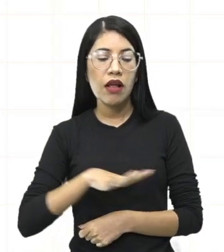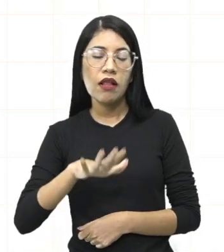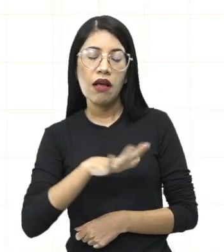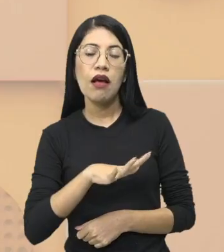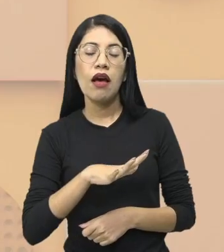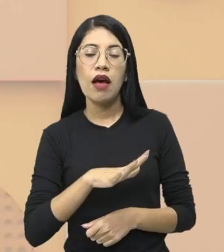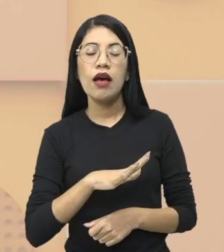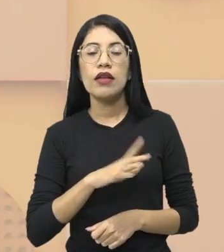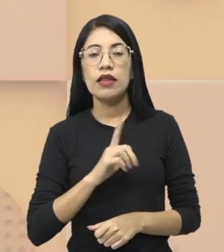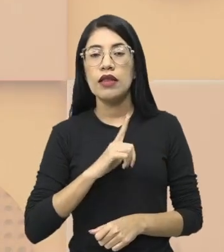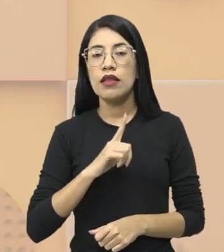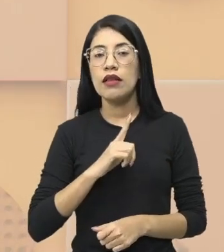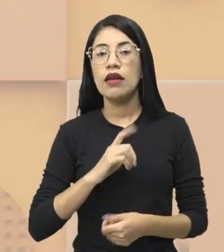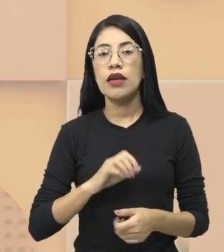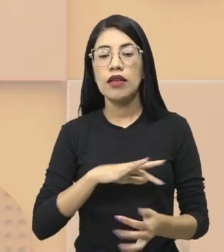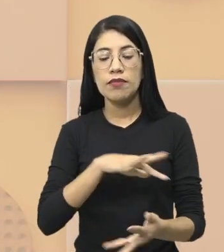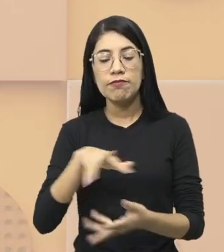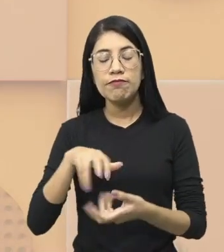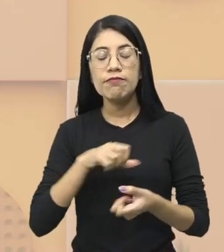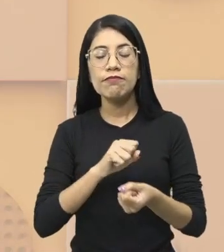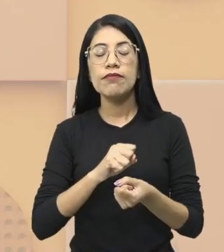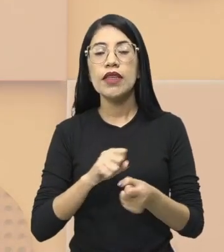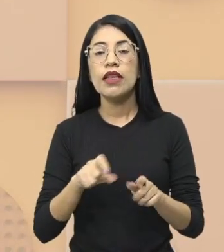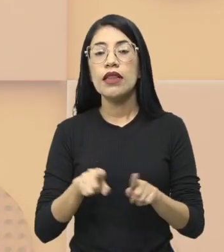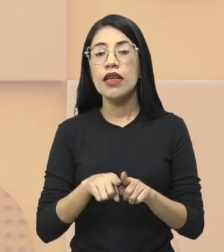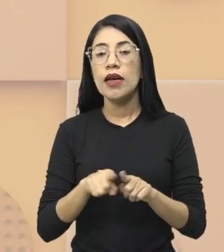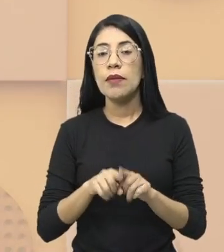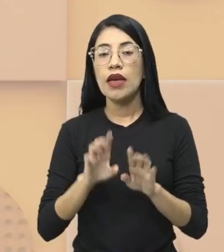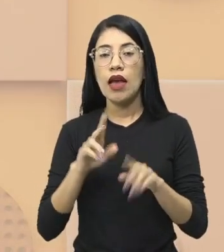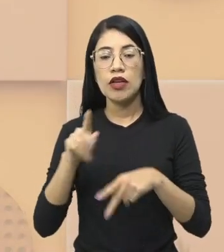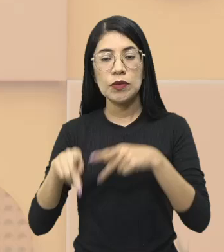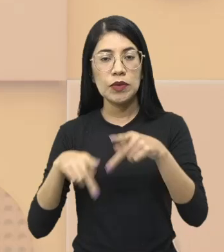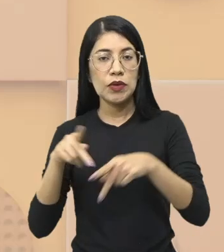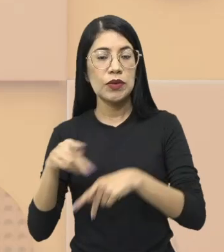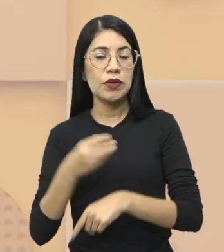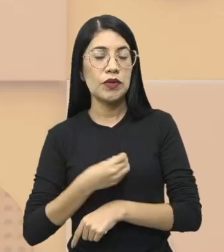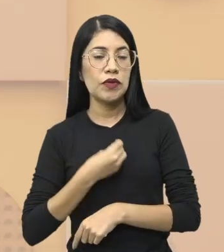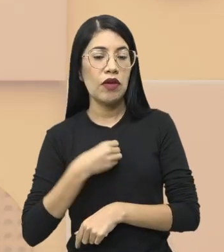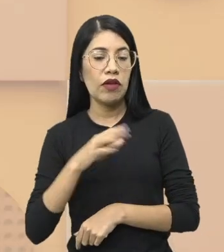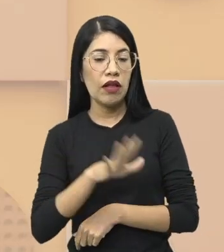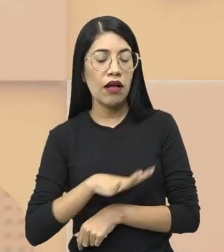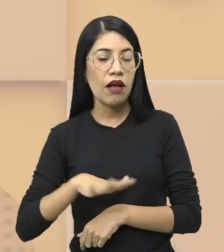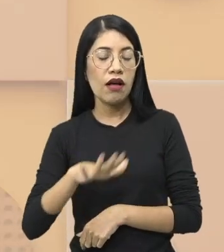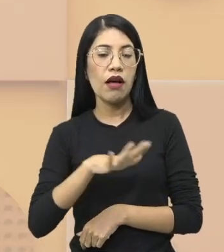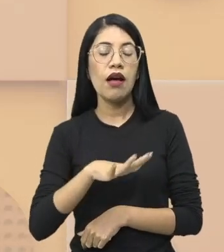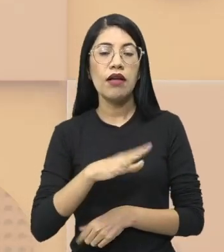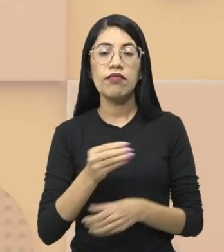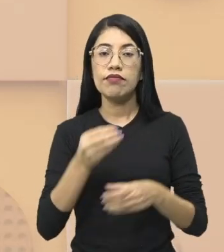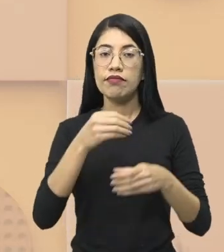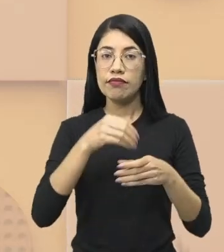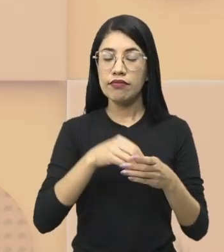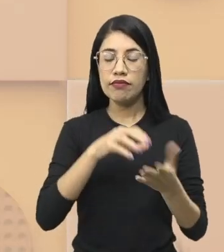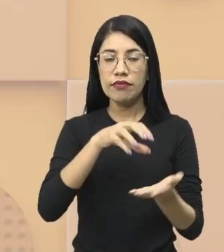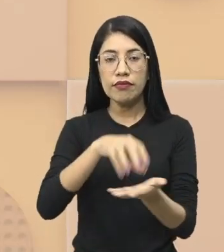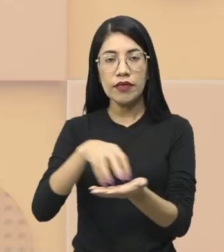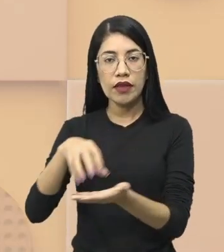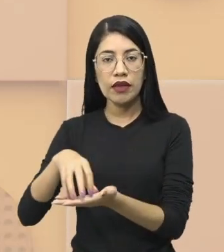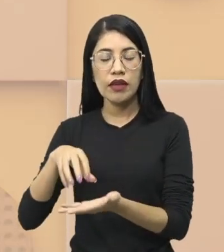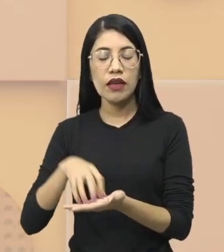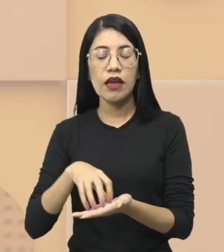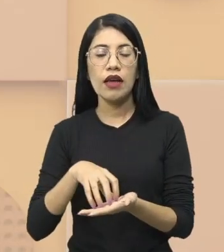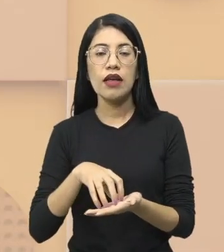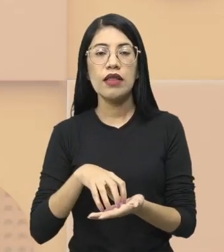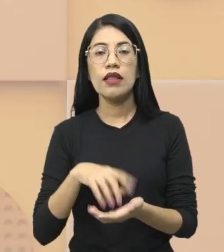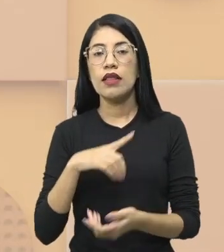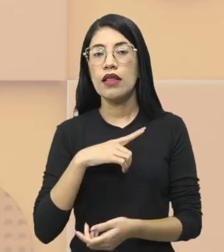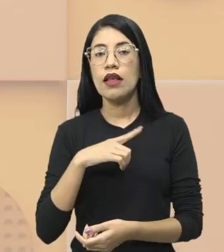de uso sustentável, e além da população que está presente dentro dessas unidades, né, em cada